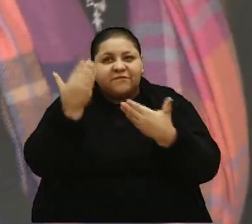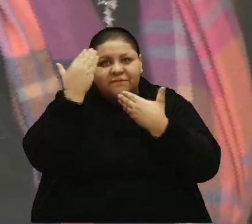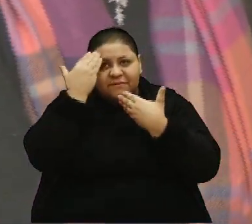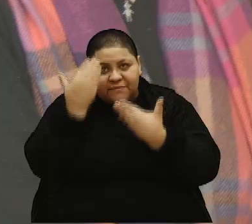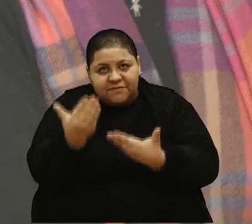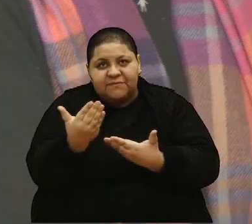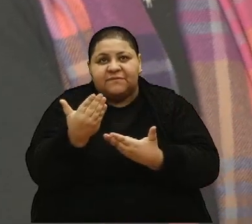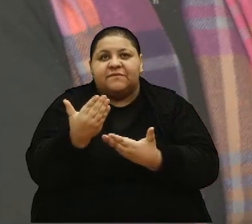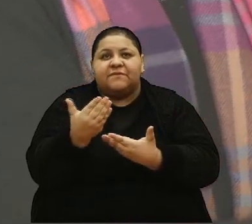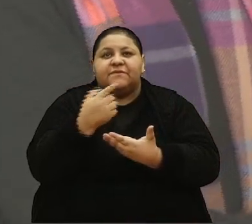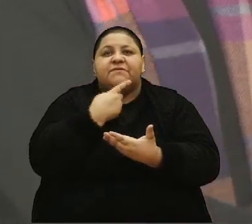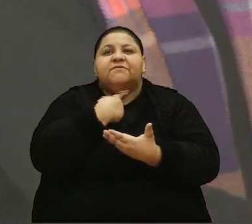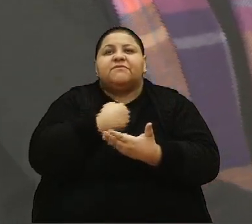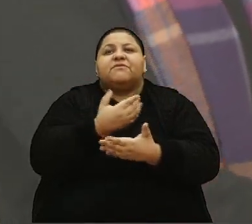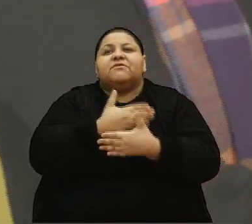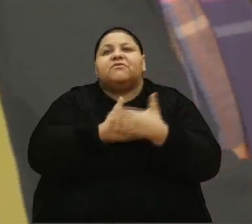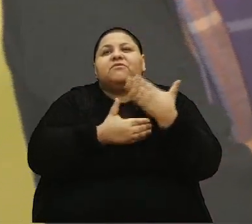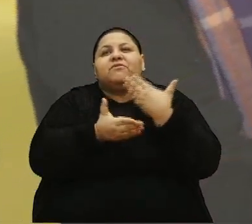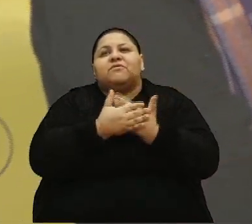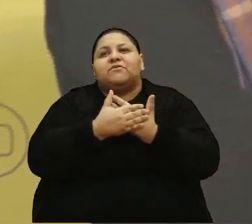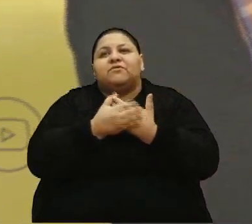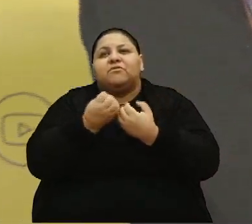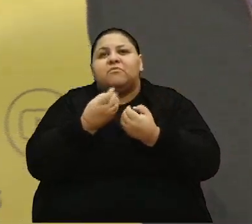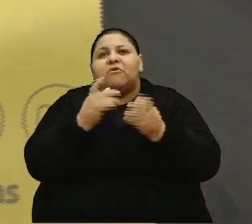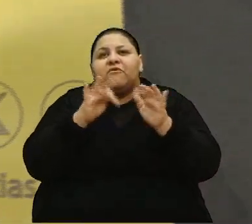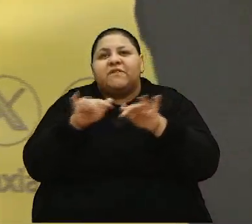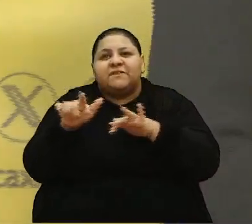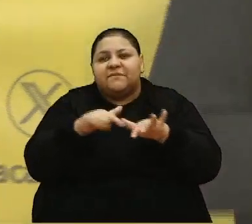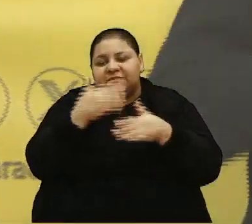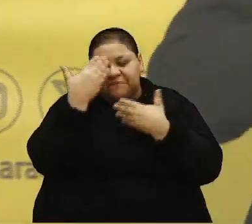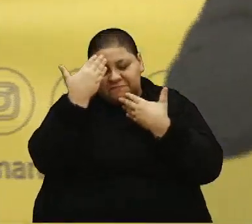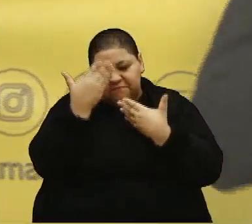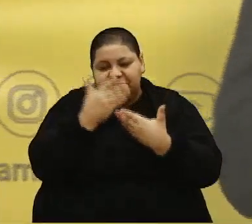Amada. Obrigado e desejo a todos um bom final de semana. Obrigado. Obrigada.